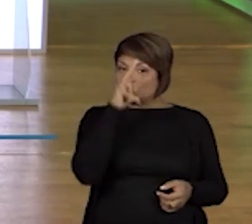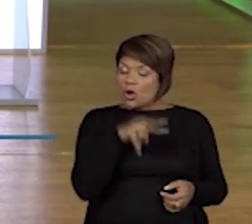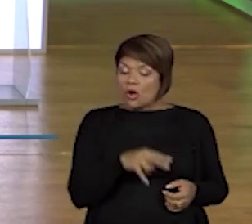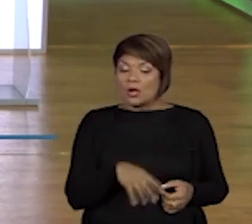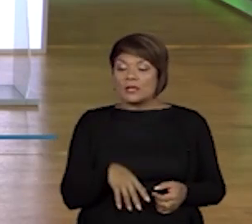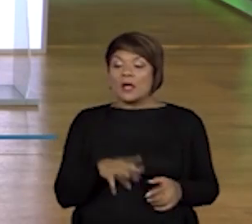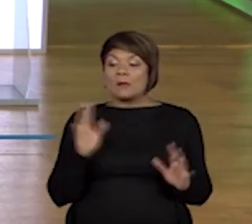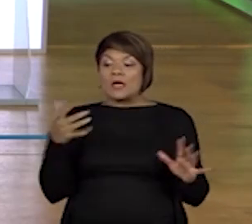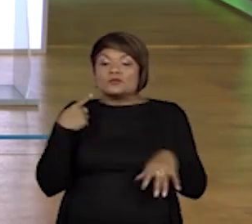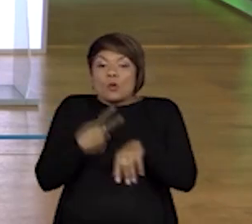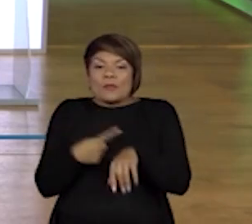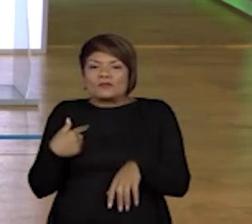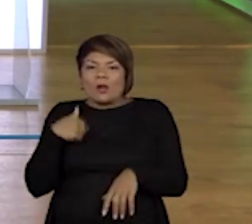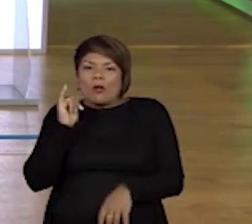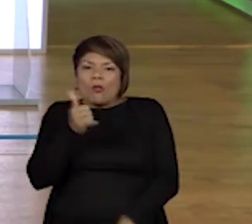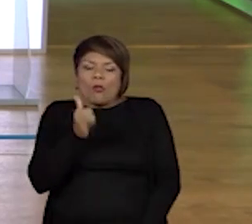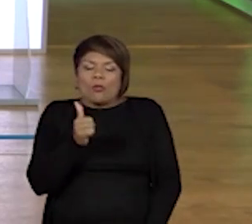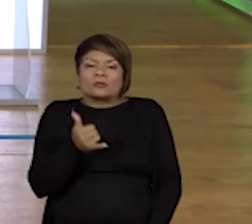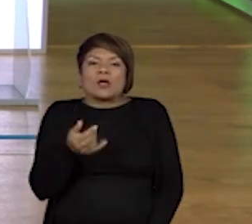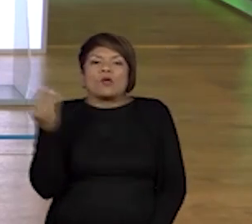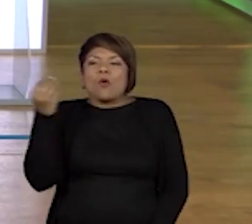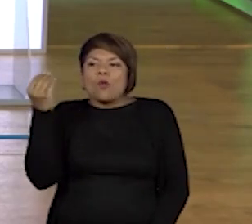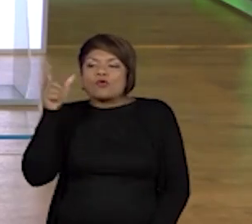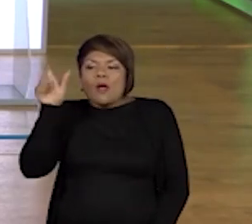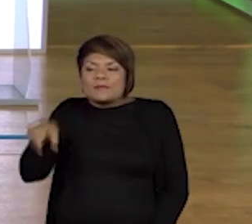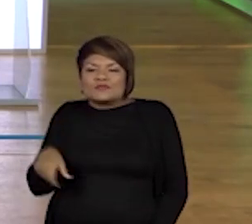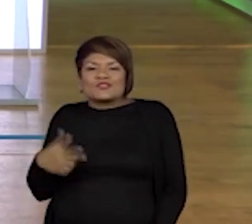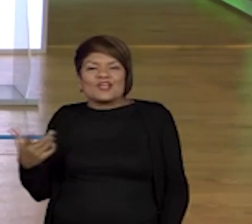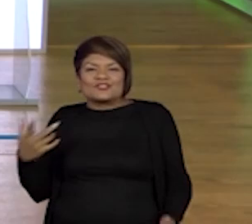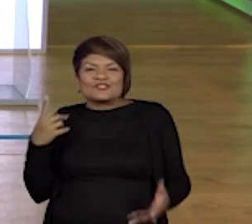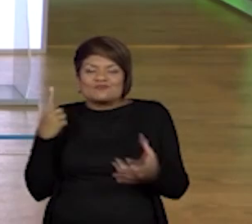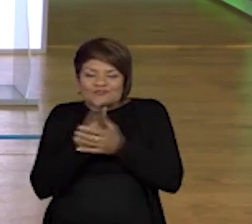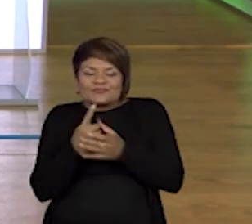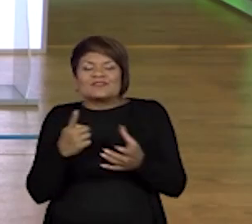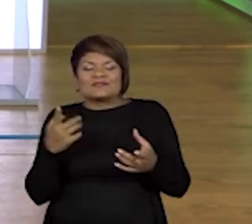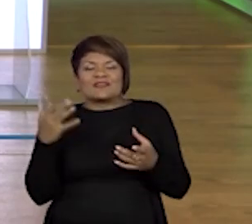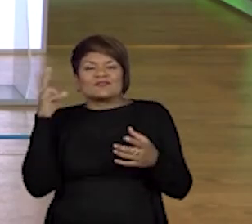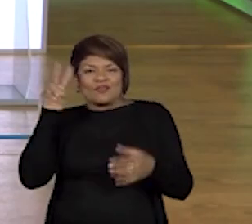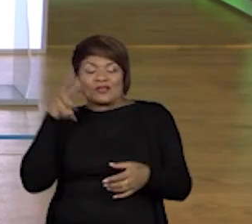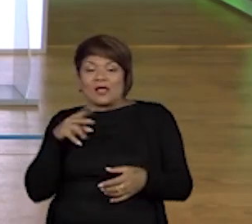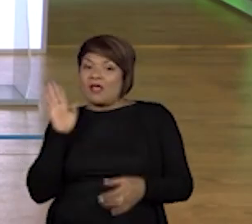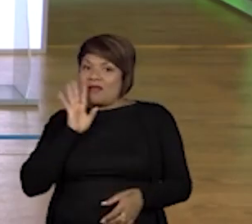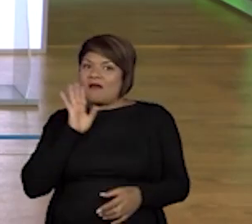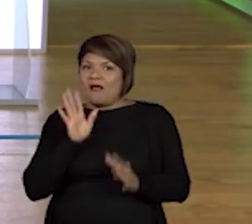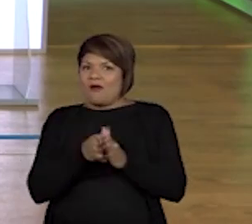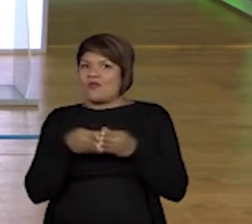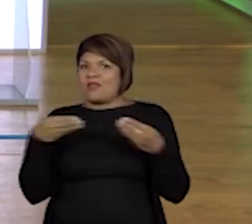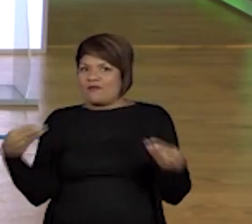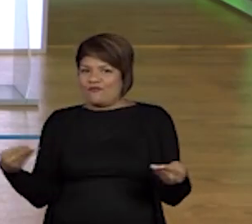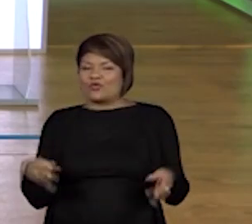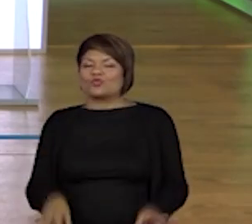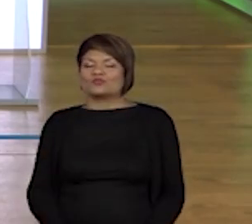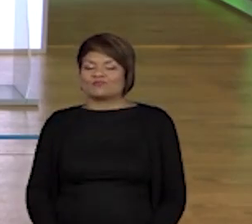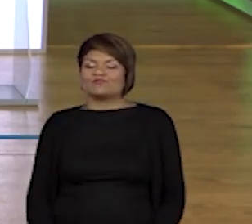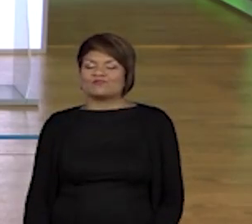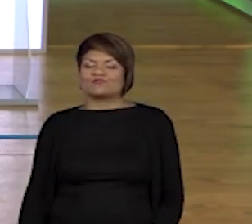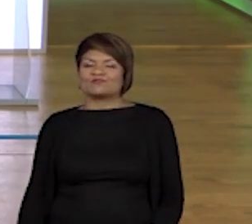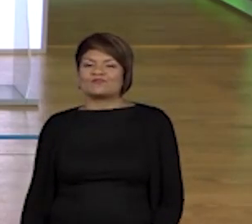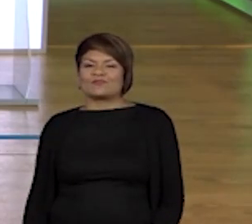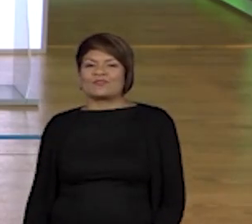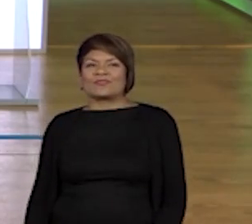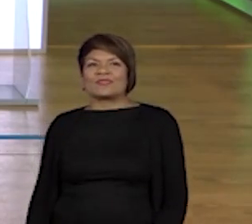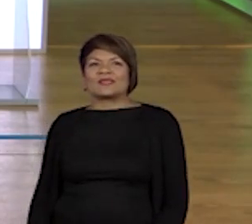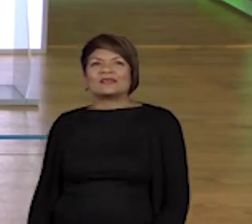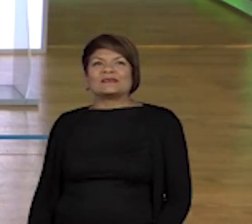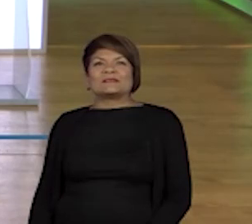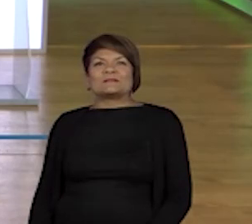um personagem da história. Então, é um livro muito legal aí para os estudantes do 3º ano, quem puder realizar a leitura, né, professora? Sim, a